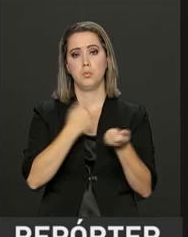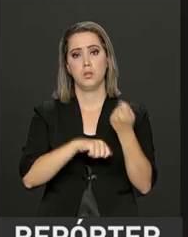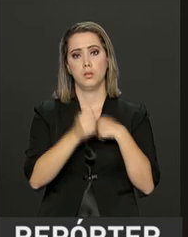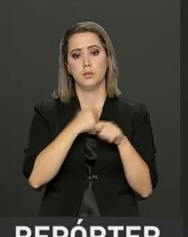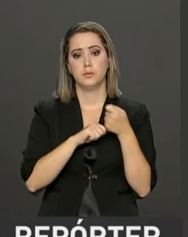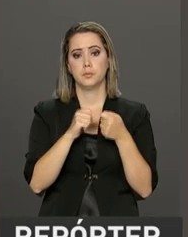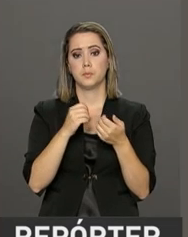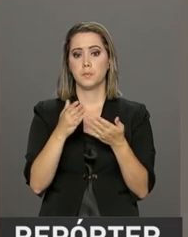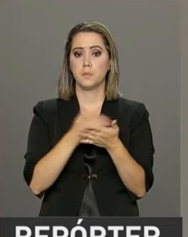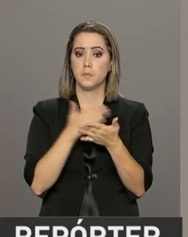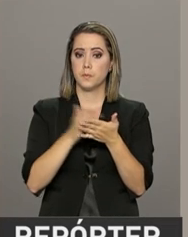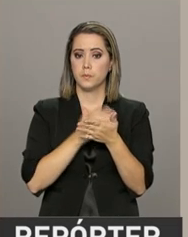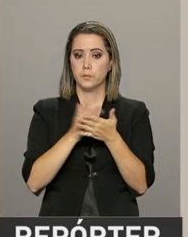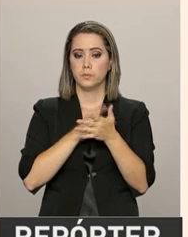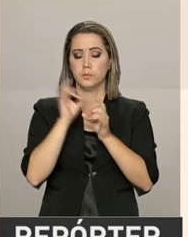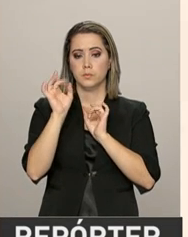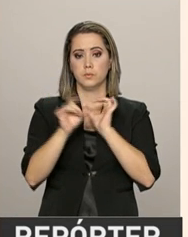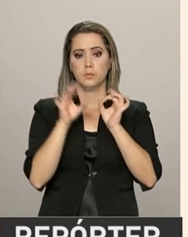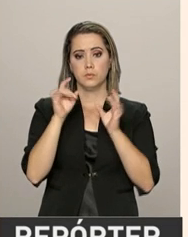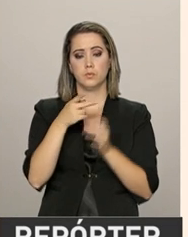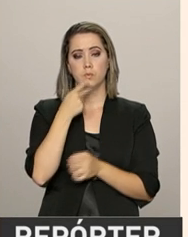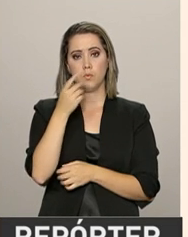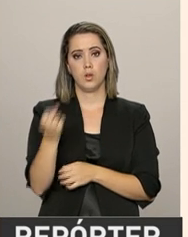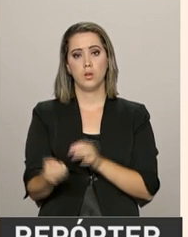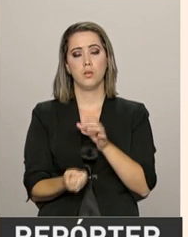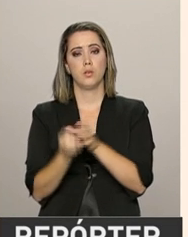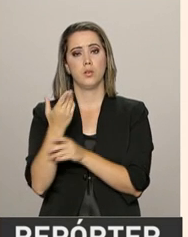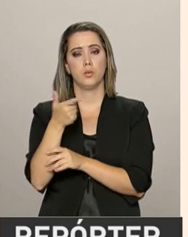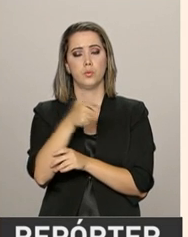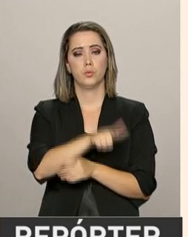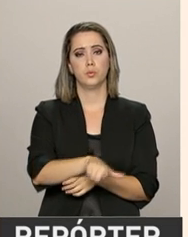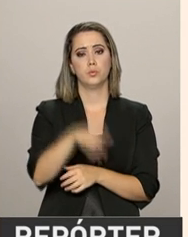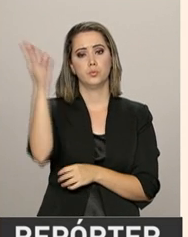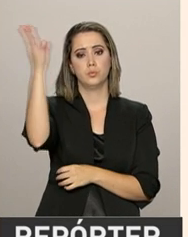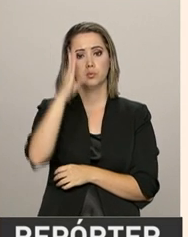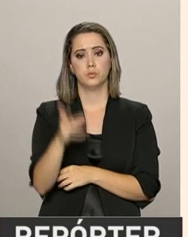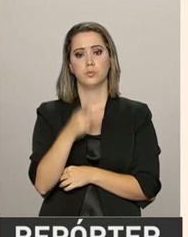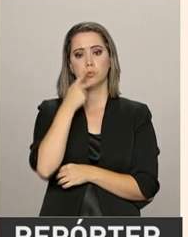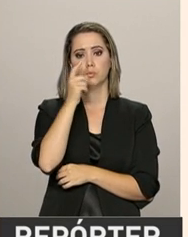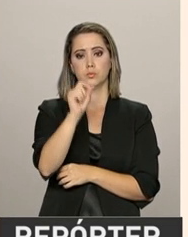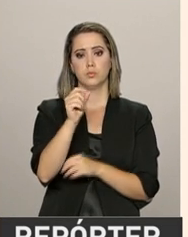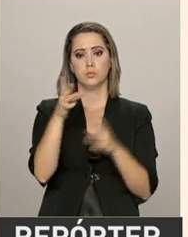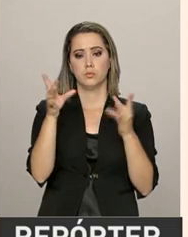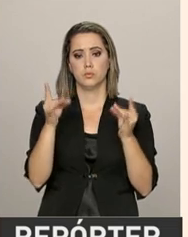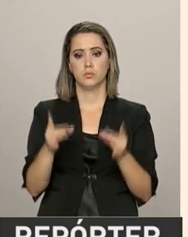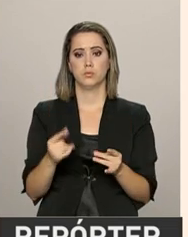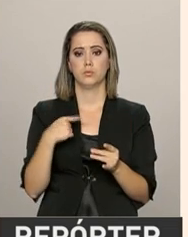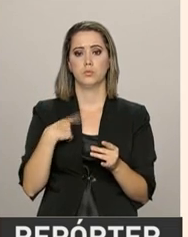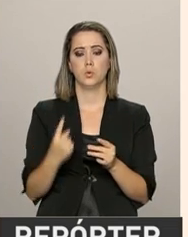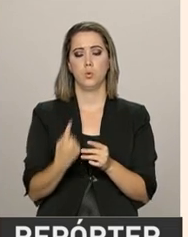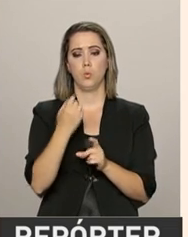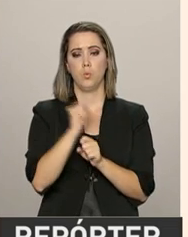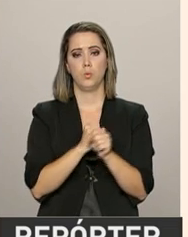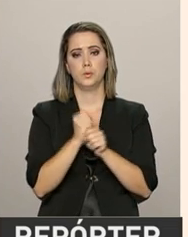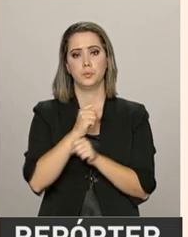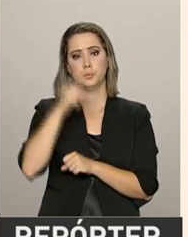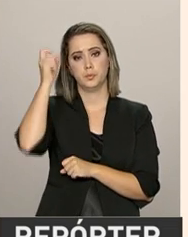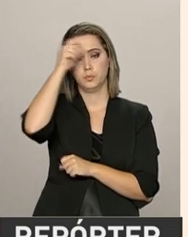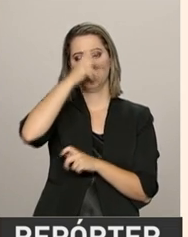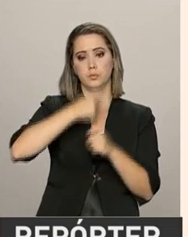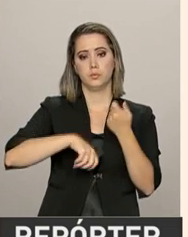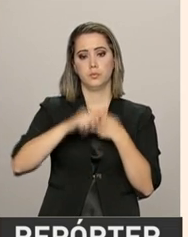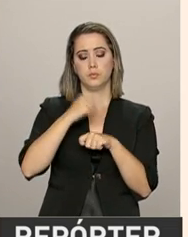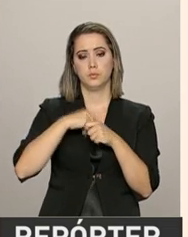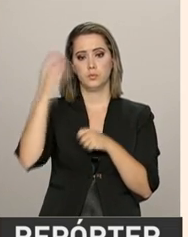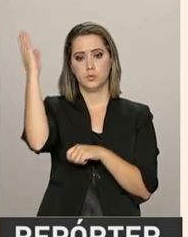caderno especial chamado de Reinventando o Brasil, a publicação destaca que, após um ano difícil, a economia